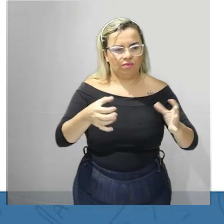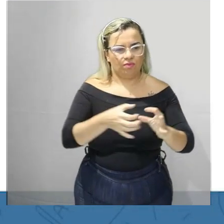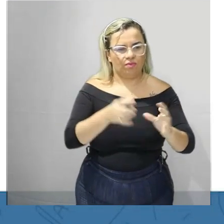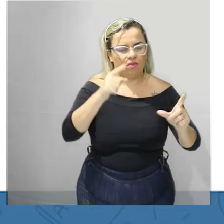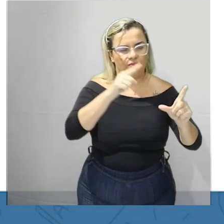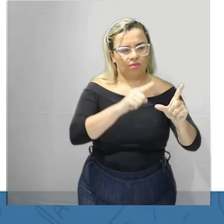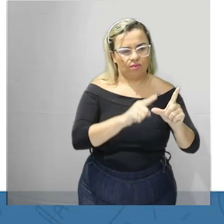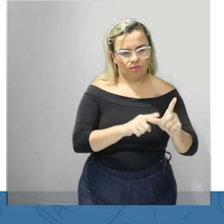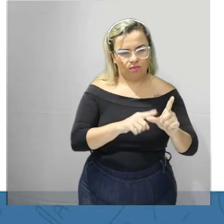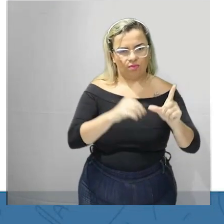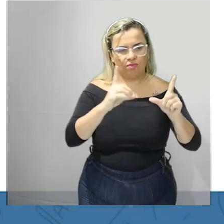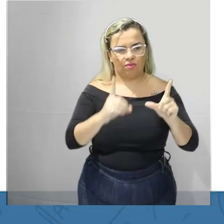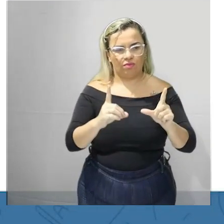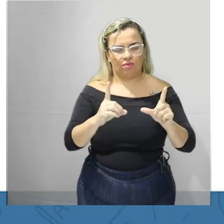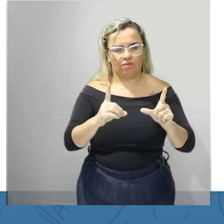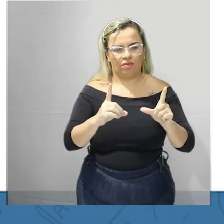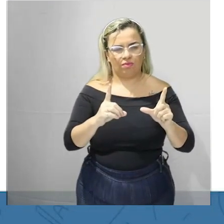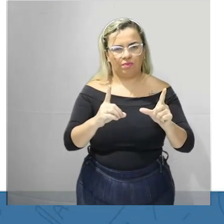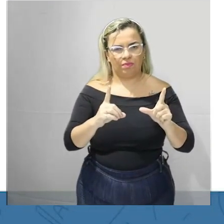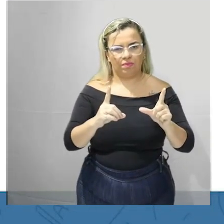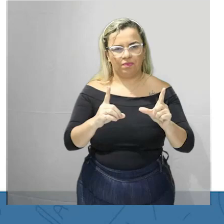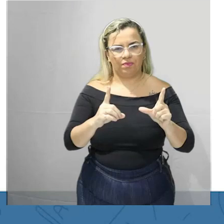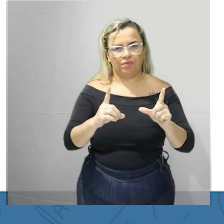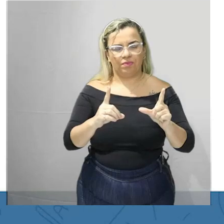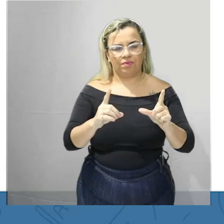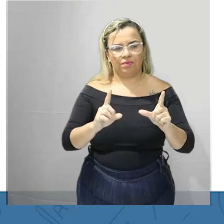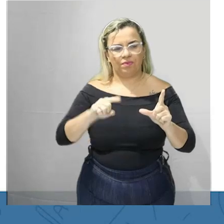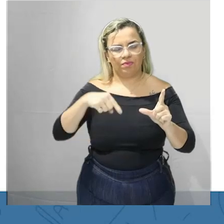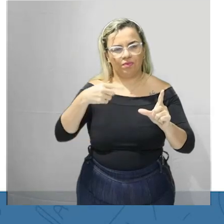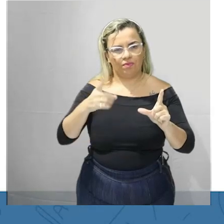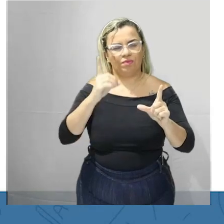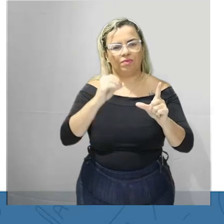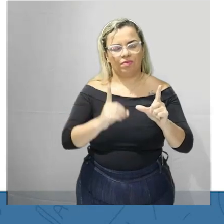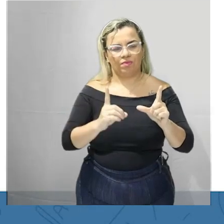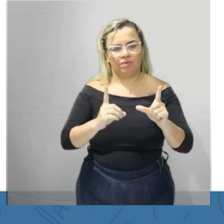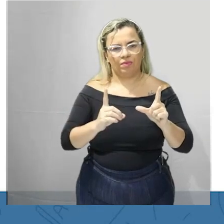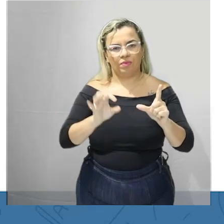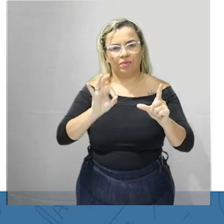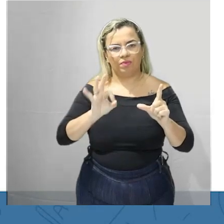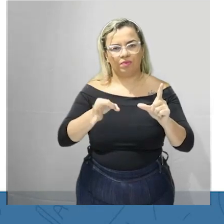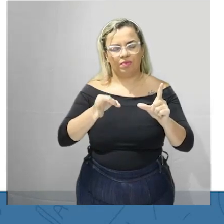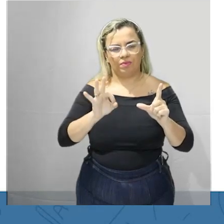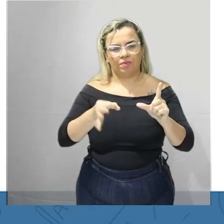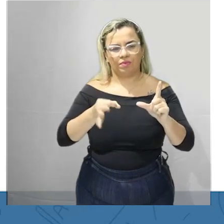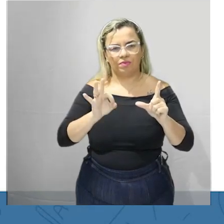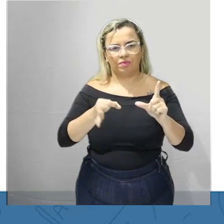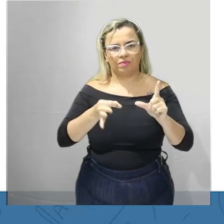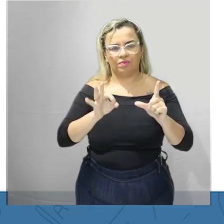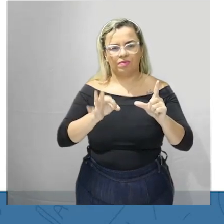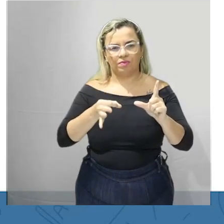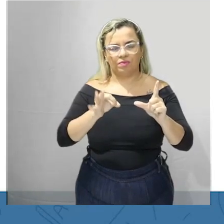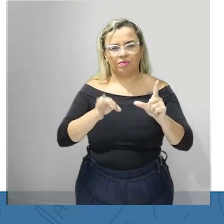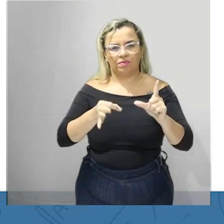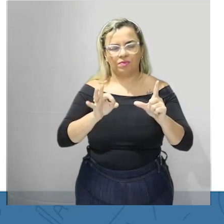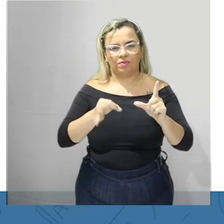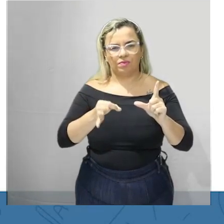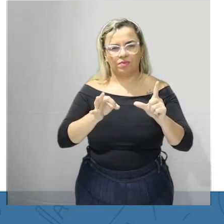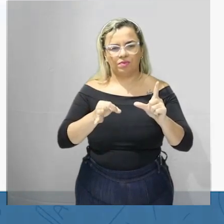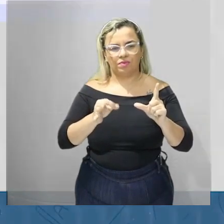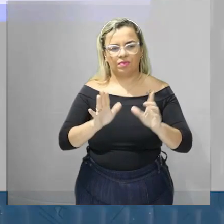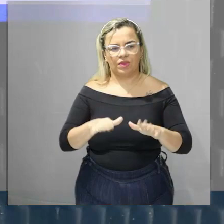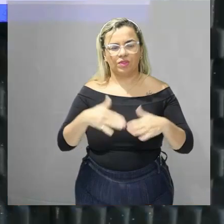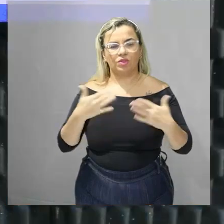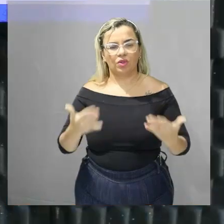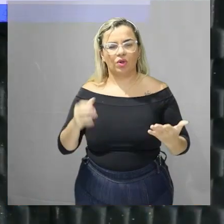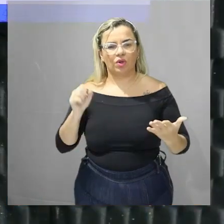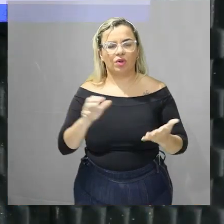É especulação imobiliária. A alternativa aí, ó, é a letra D, galera, tá certo? Só para não deixar